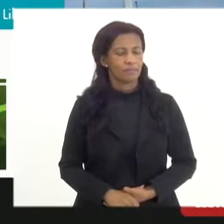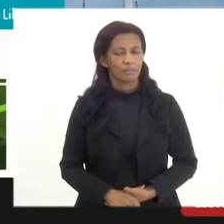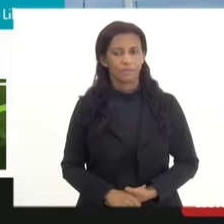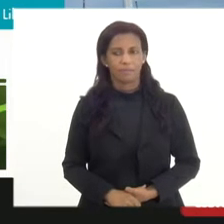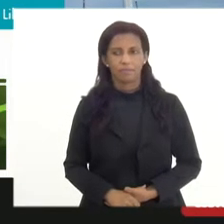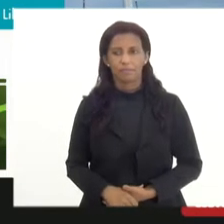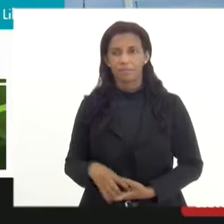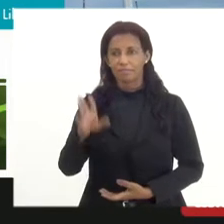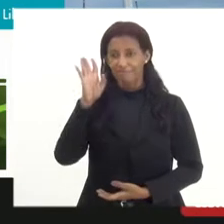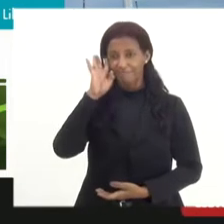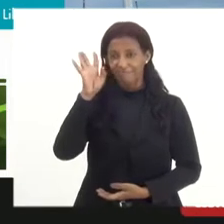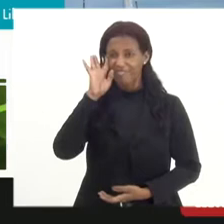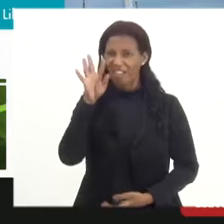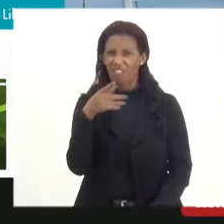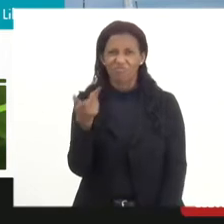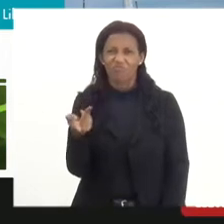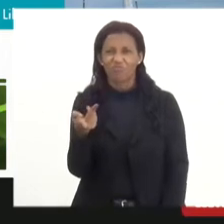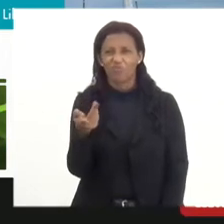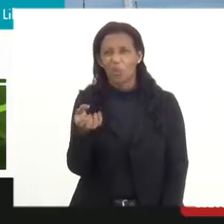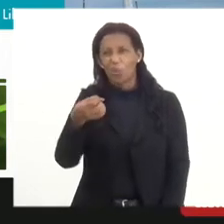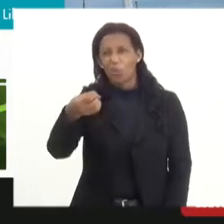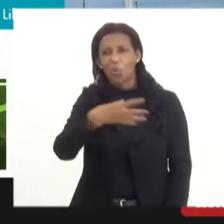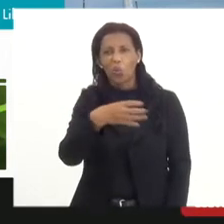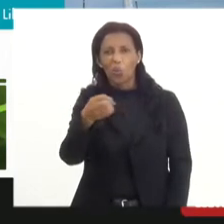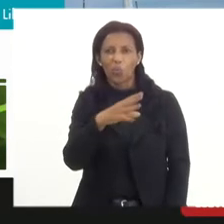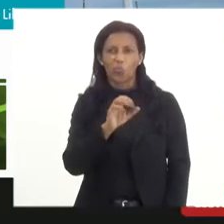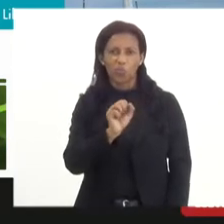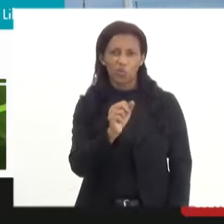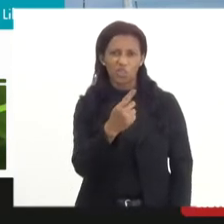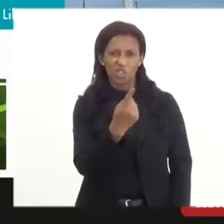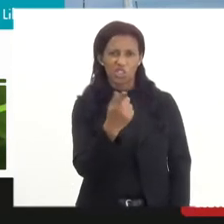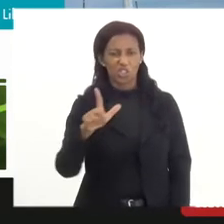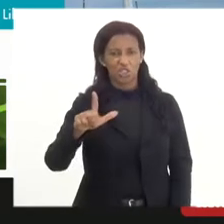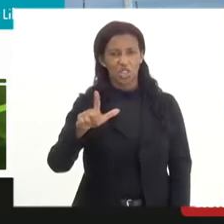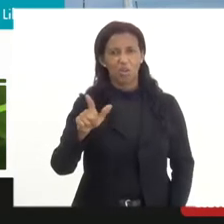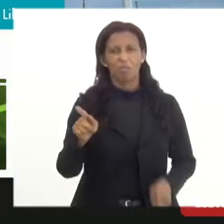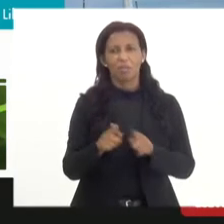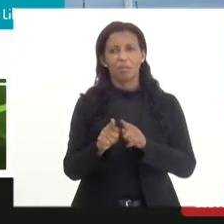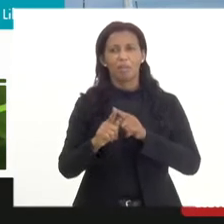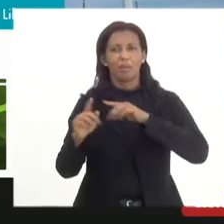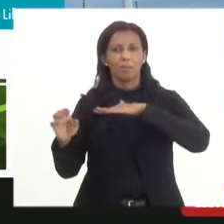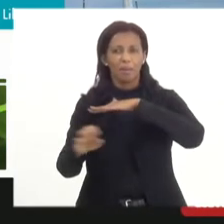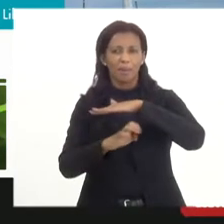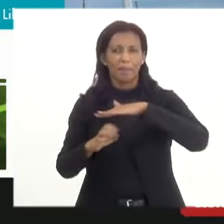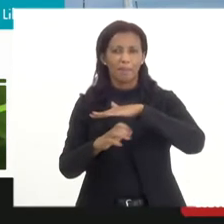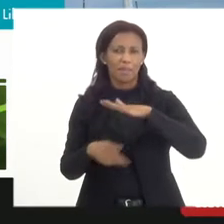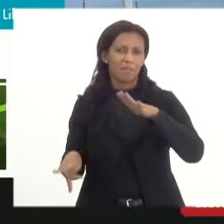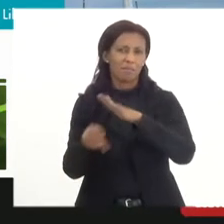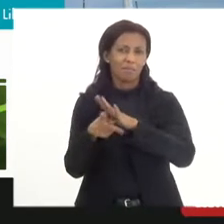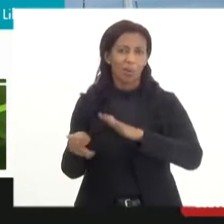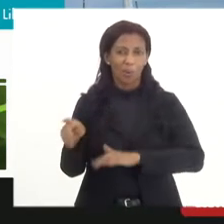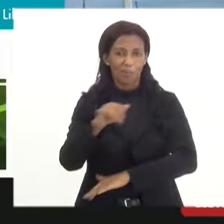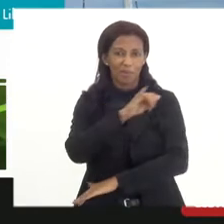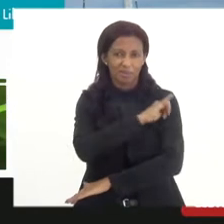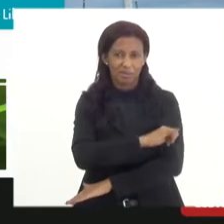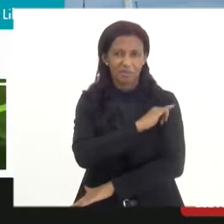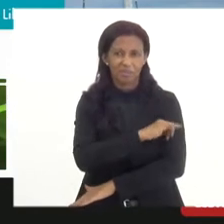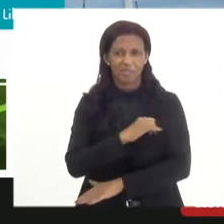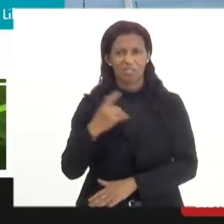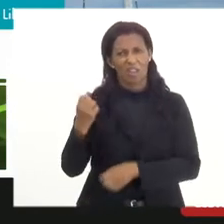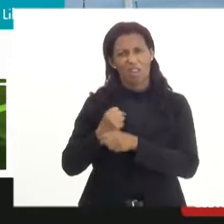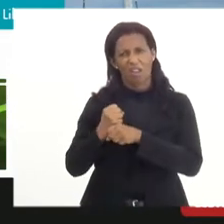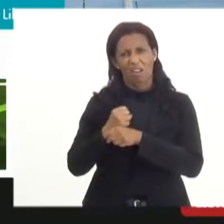Imagino que não deve ser novidade para vocês que a Shell se considera também uma empresa carioca, né? Nossa trajetória centenária aqui no